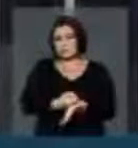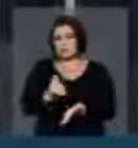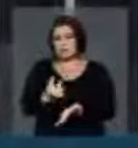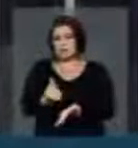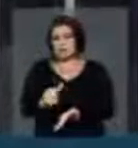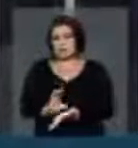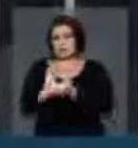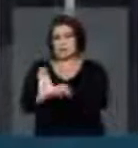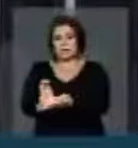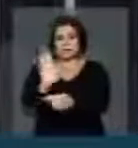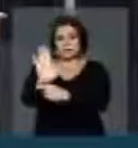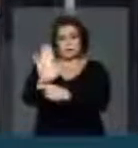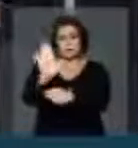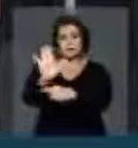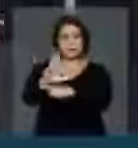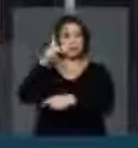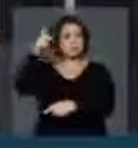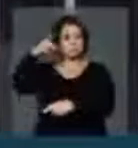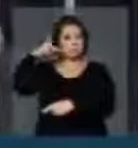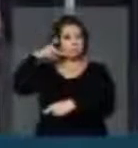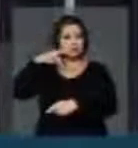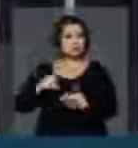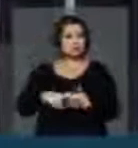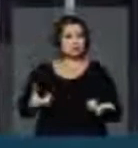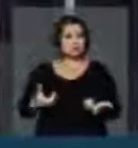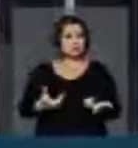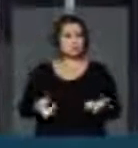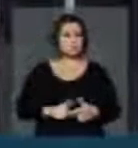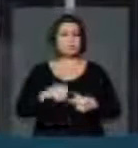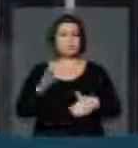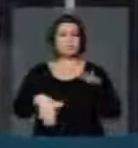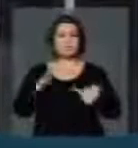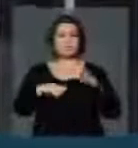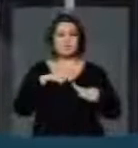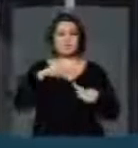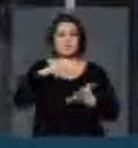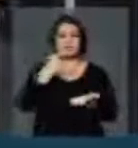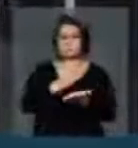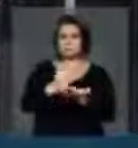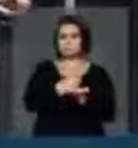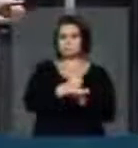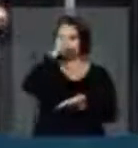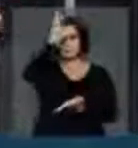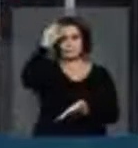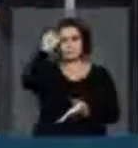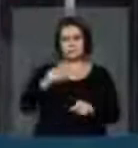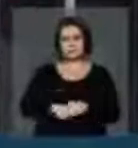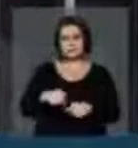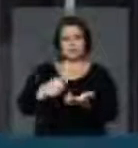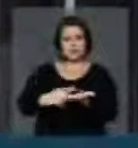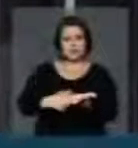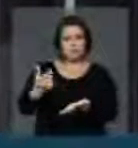dar dinheiro para a campanha, dinheiro para a campanha. Muitos teve contrato com prefeitura, com o Estado, tem um